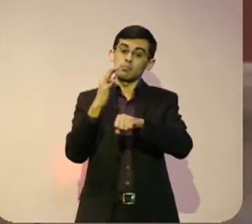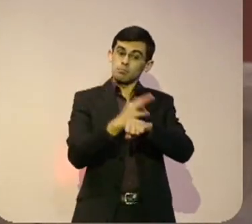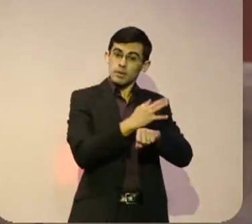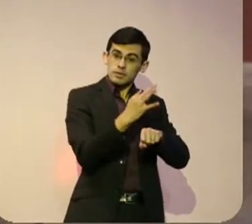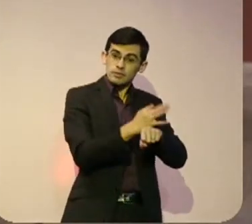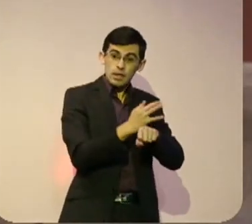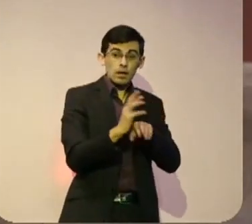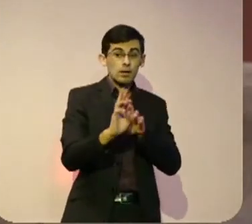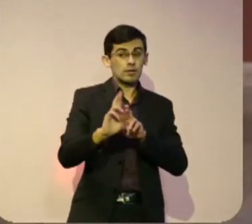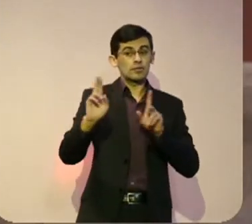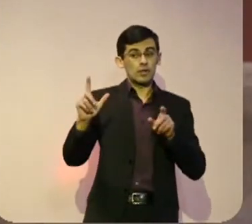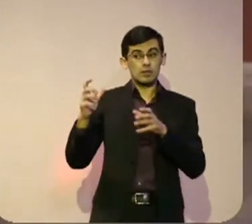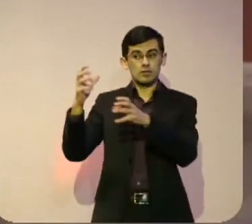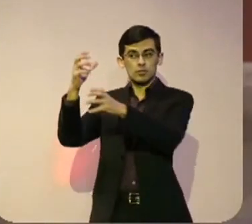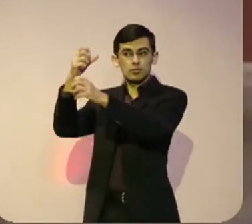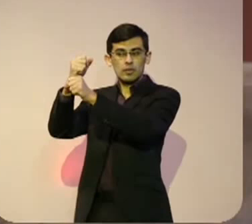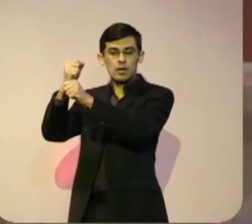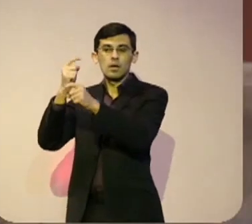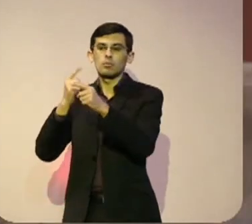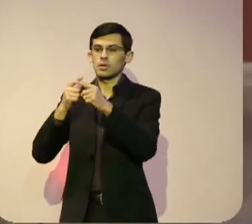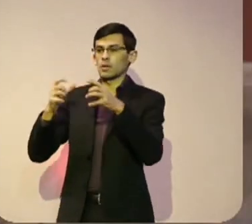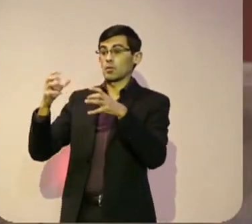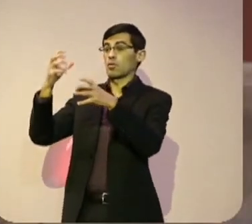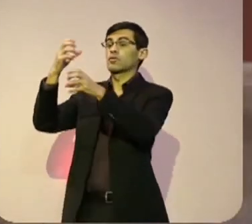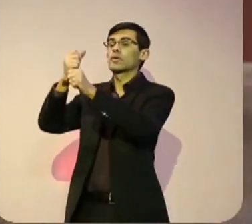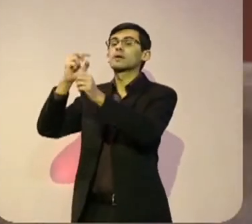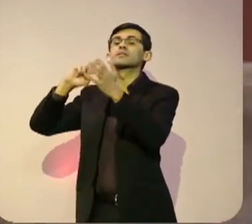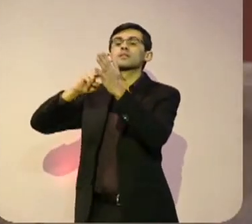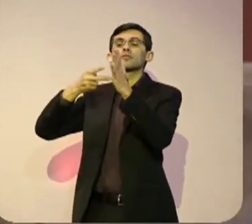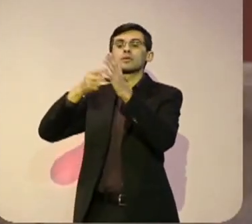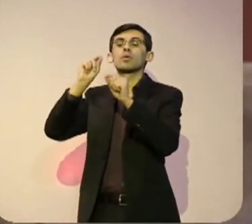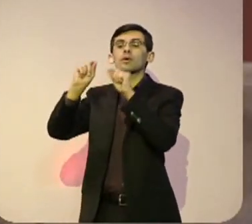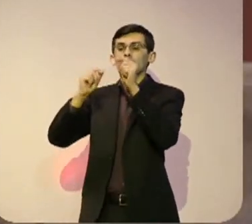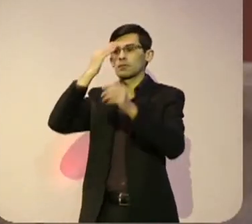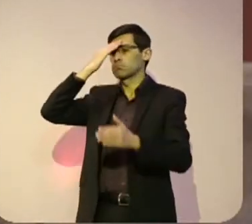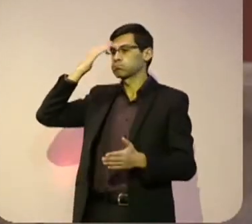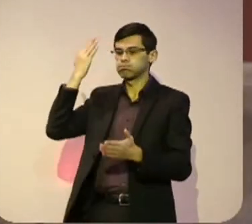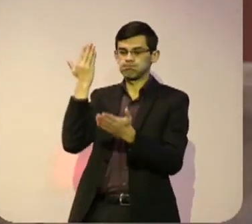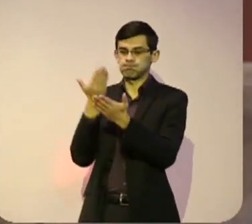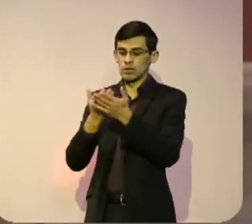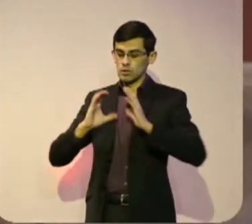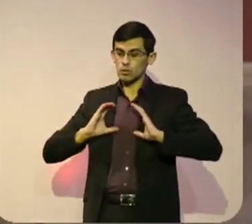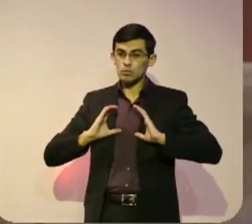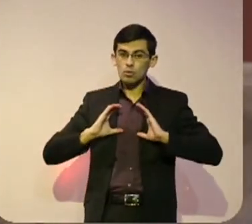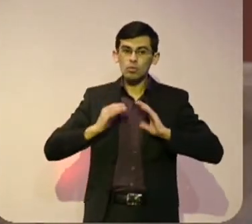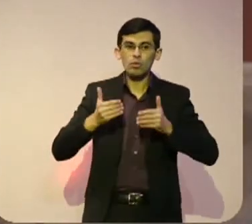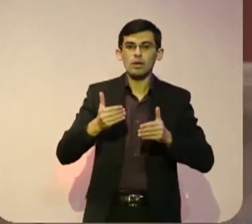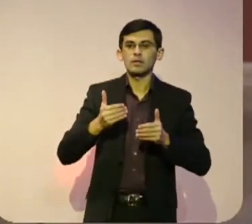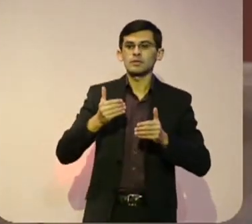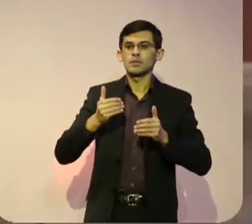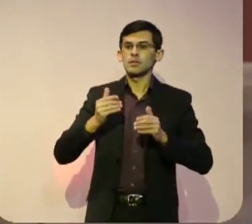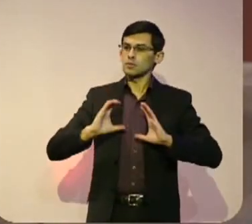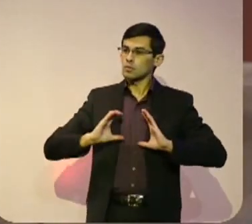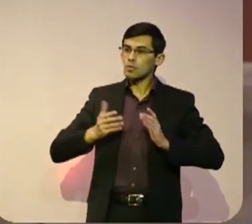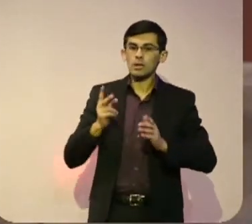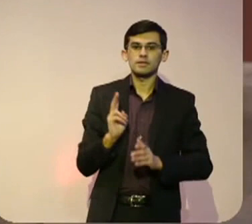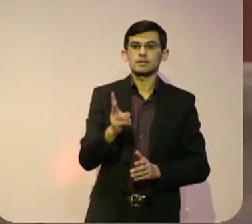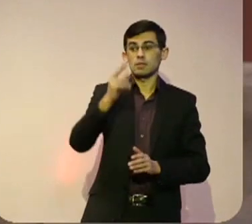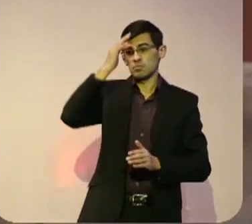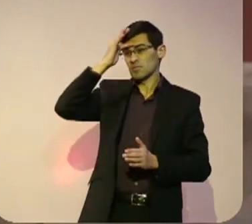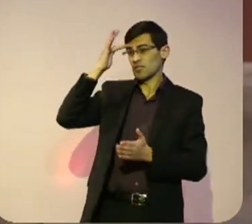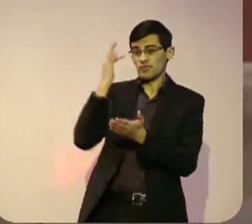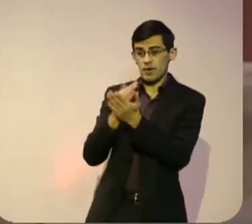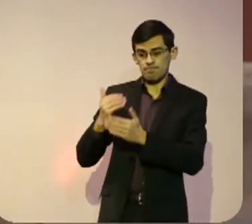Perseverar é um pouco diferente, porque o confiar é crer com coragem, com a ousadia da fé